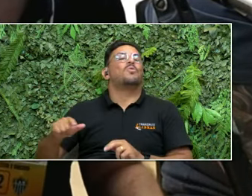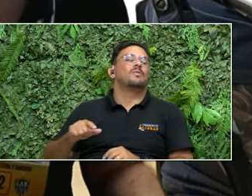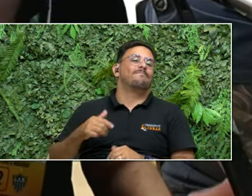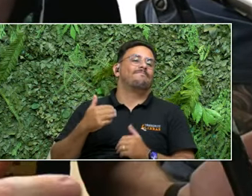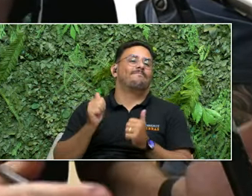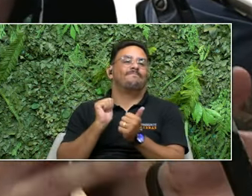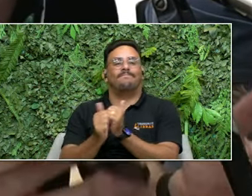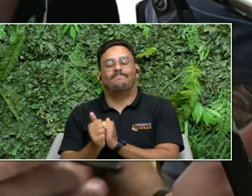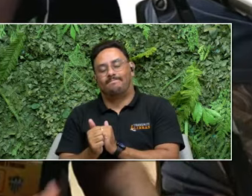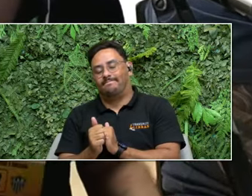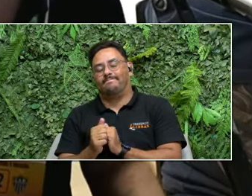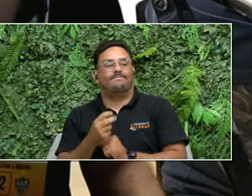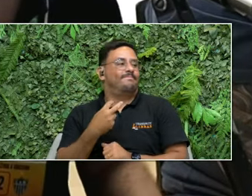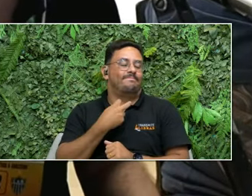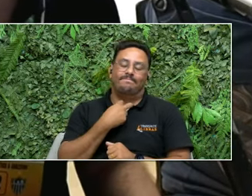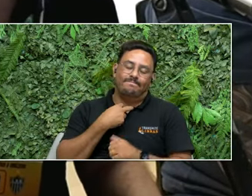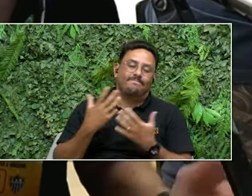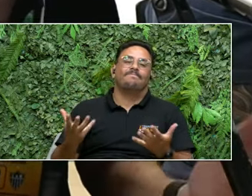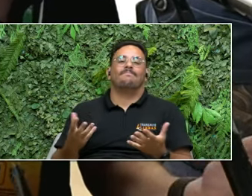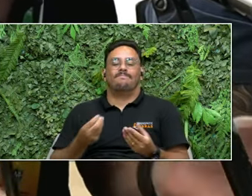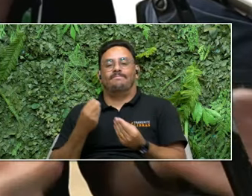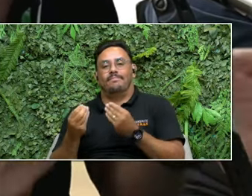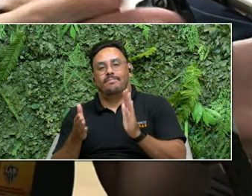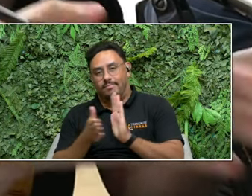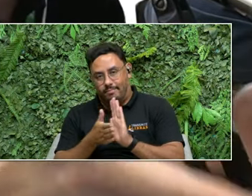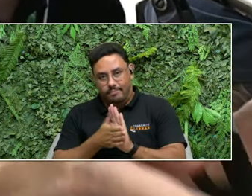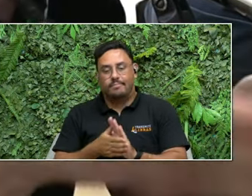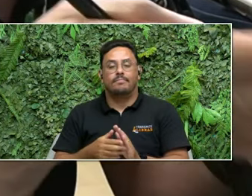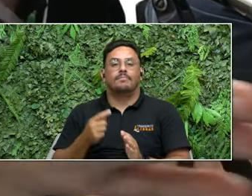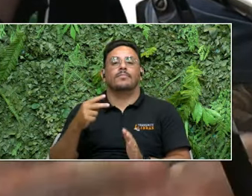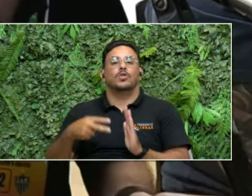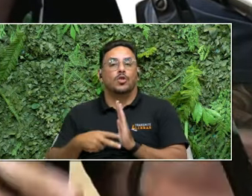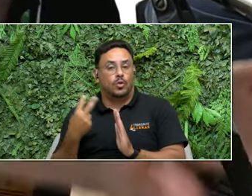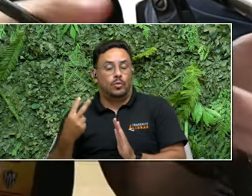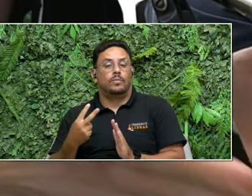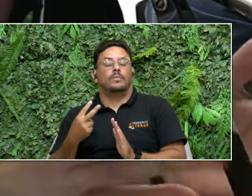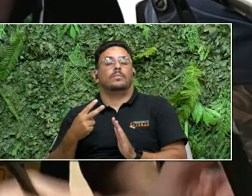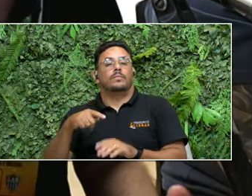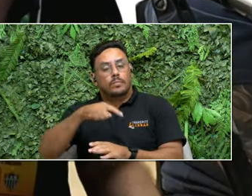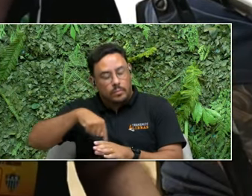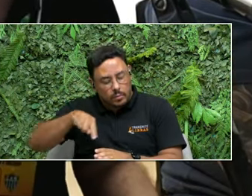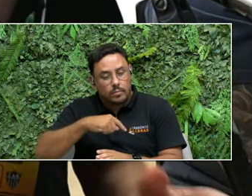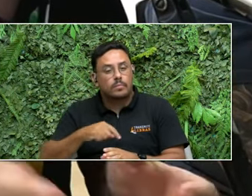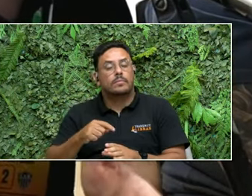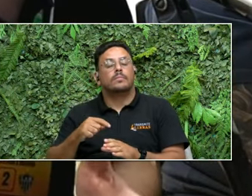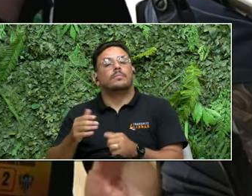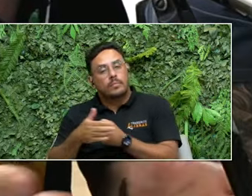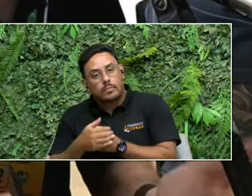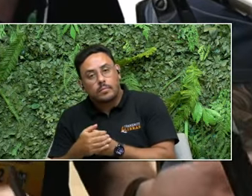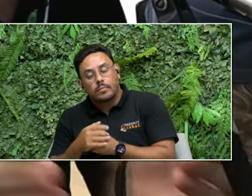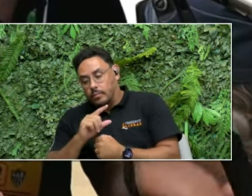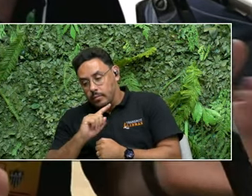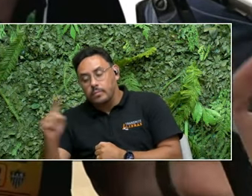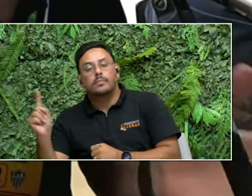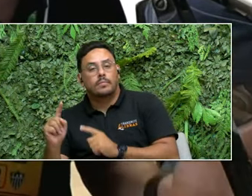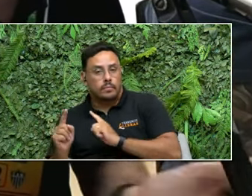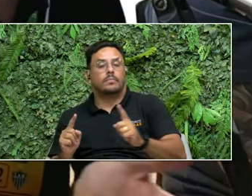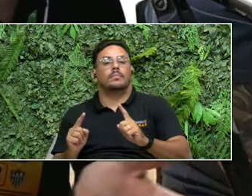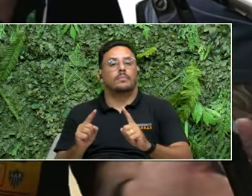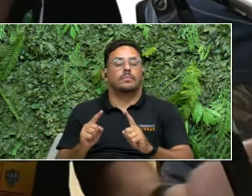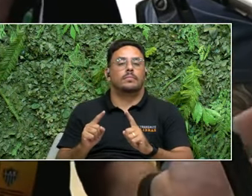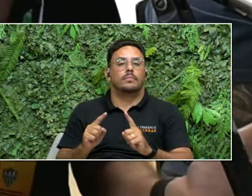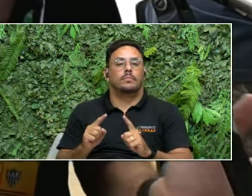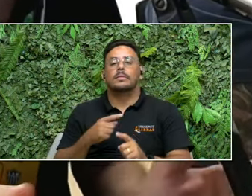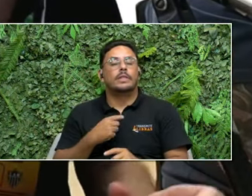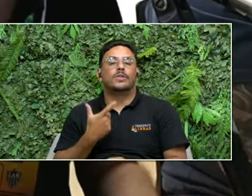assim não dá para jogar com para com essa proposta de ser um segundo volante de marcar de fechar espaço e sair fazer um esse Box